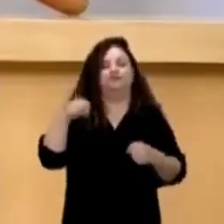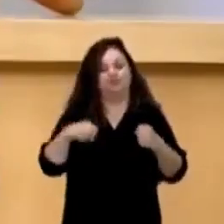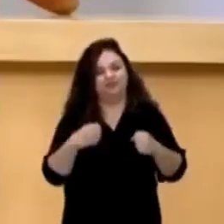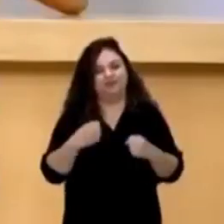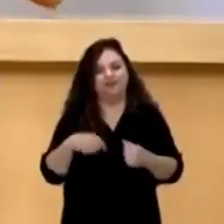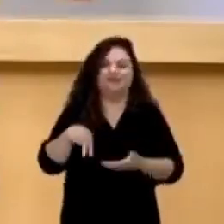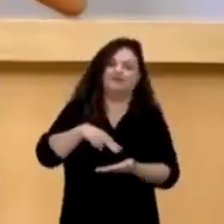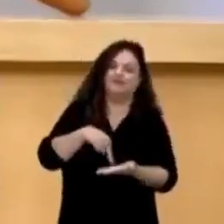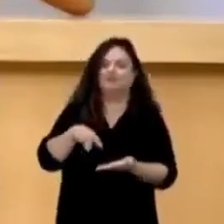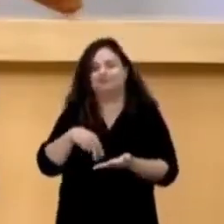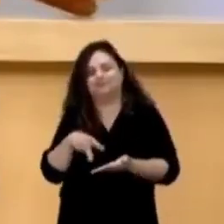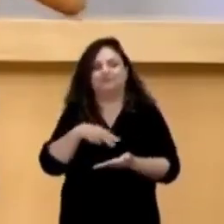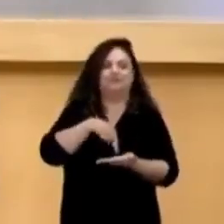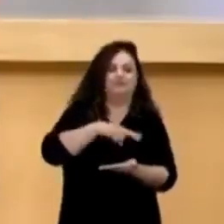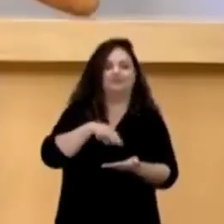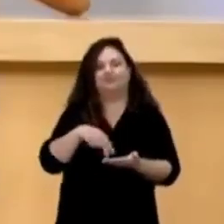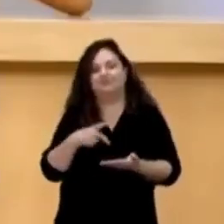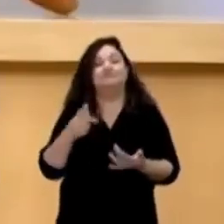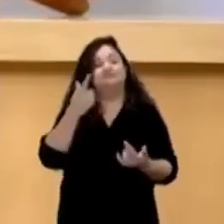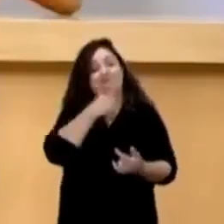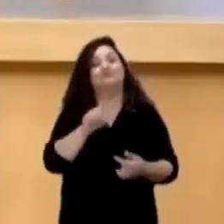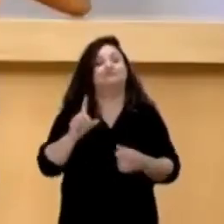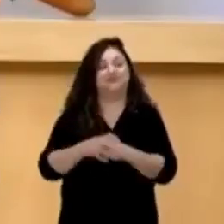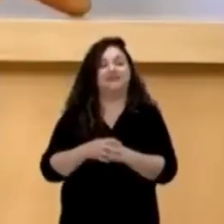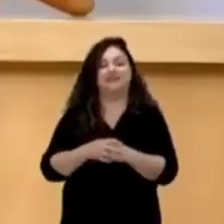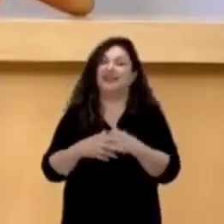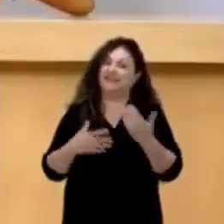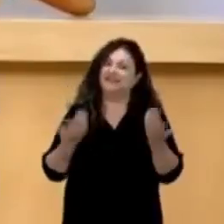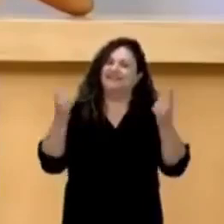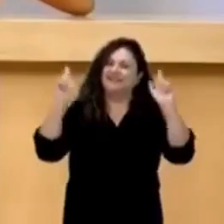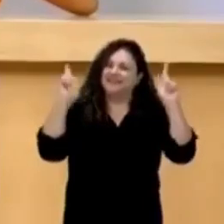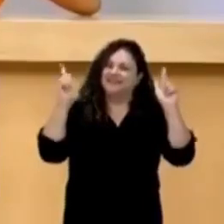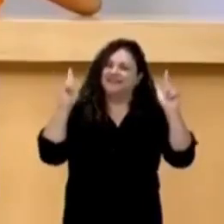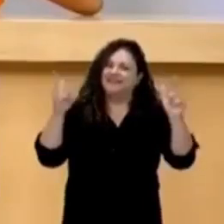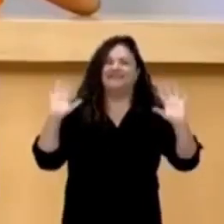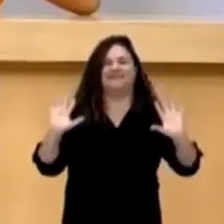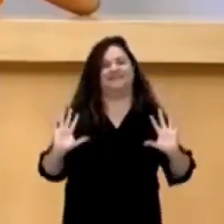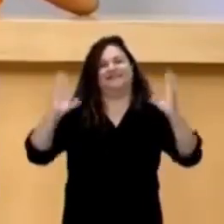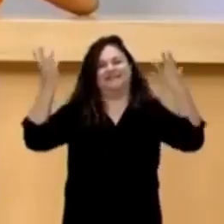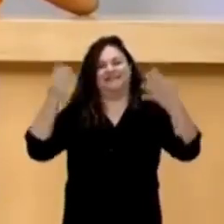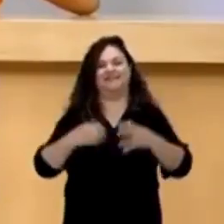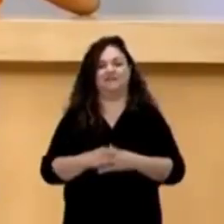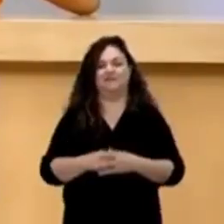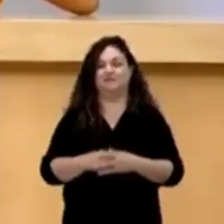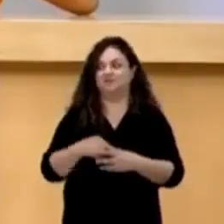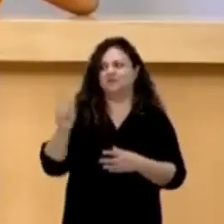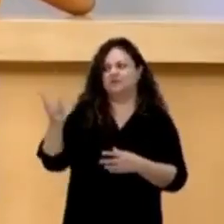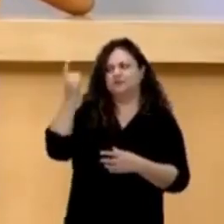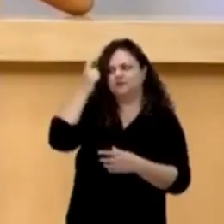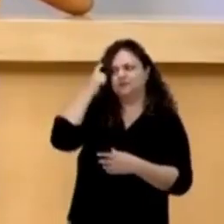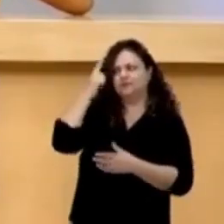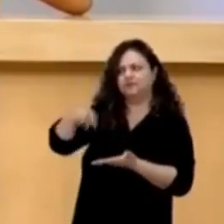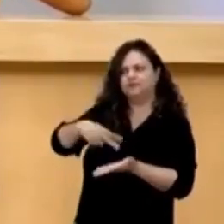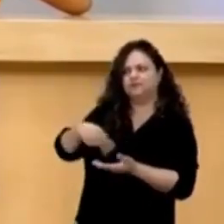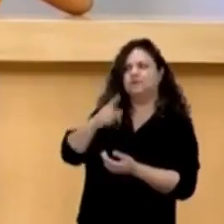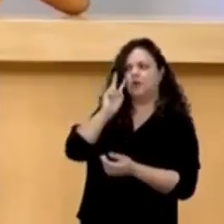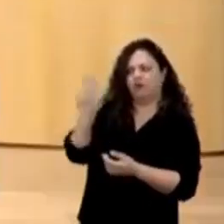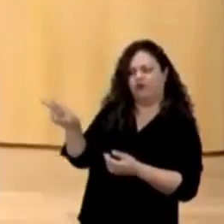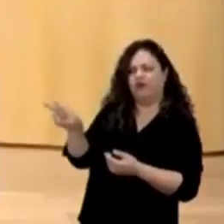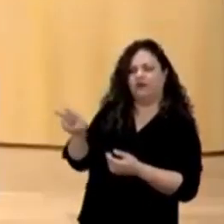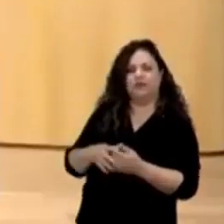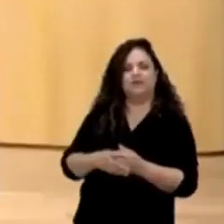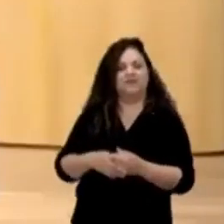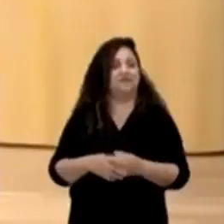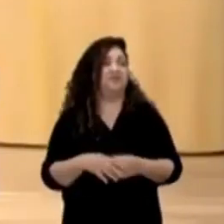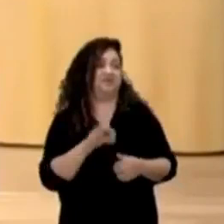Faz tic-toc, tic-toc. E aí a gente vai se divertindo e celebrando. Você também dança, que vi você dançando. É, já